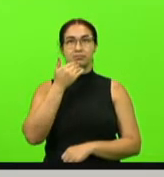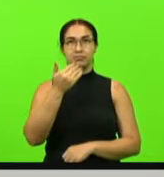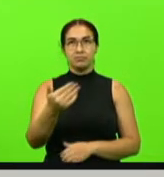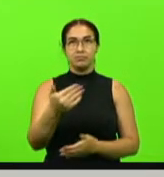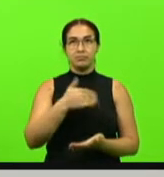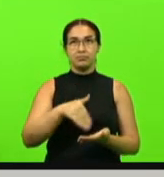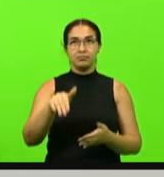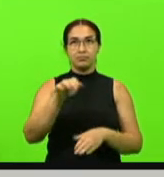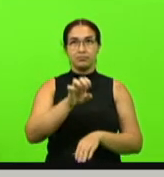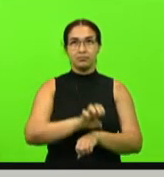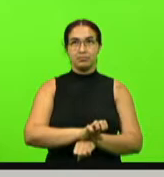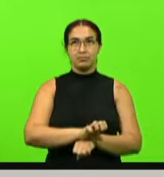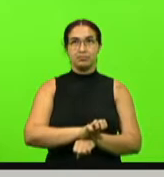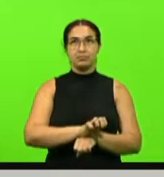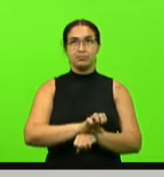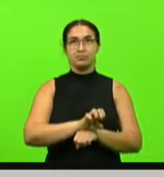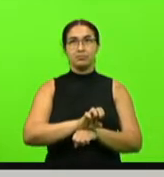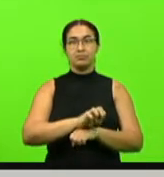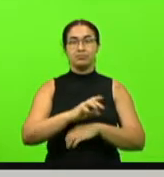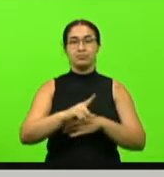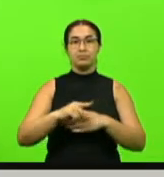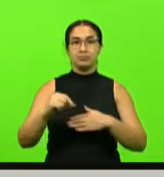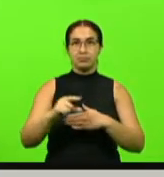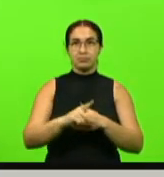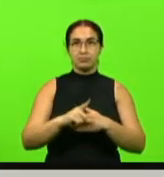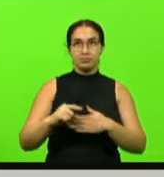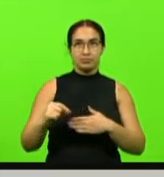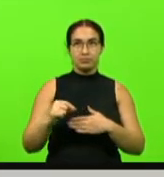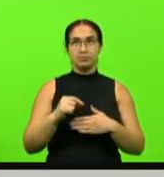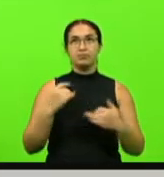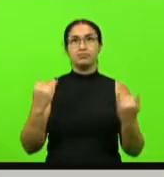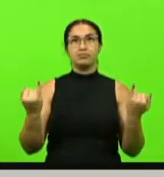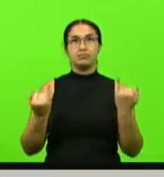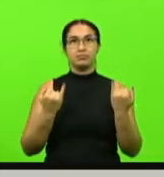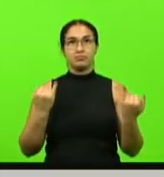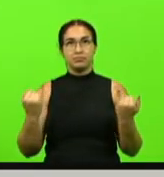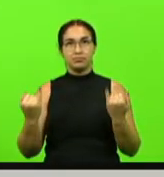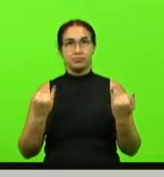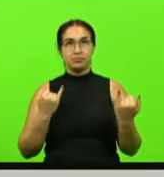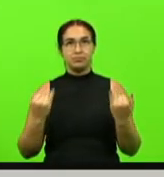Solicita ao secretário de Estado da Casa Civil informações acerca